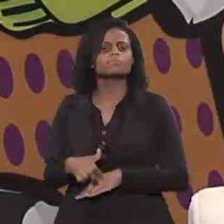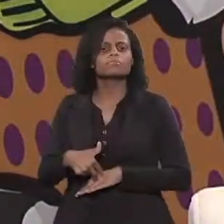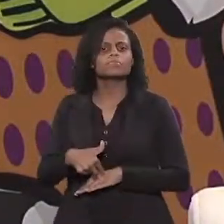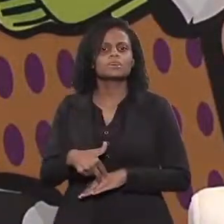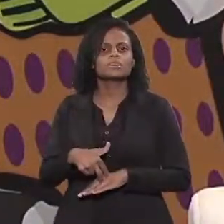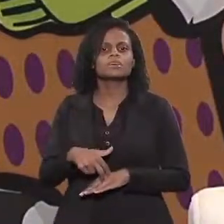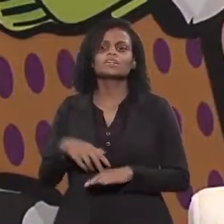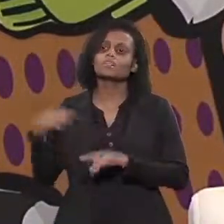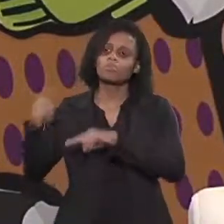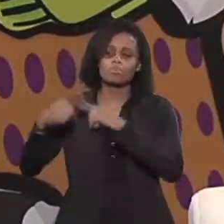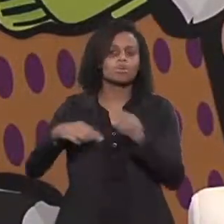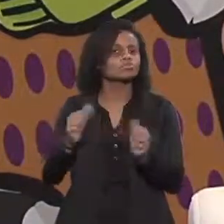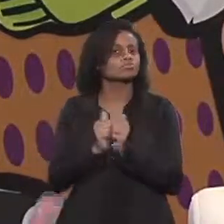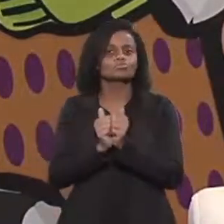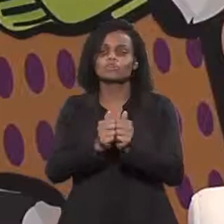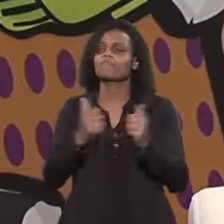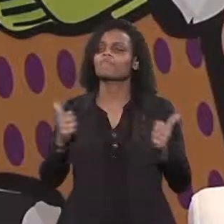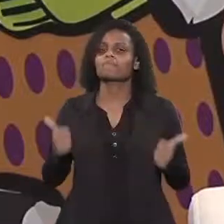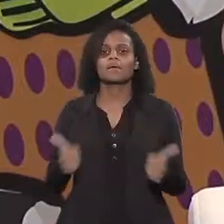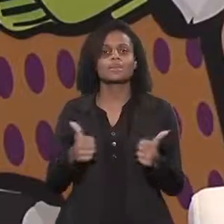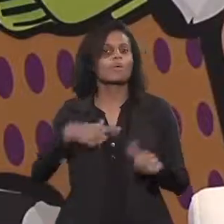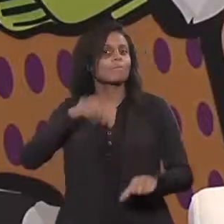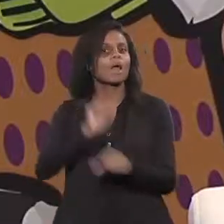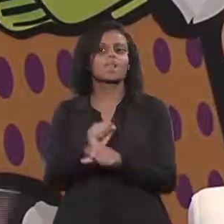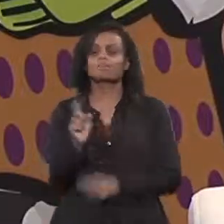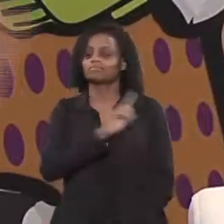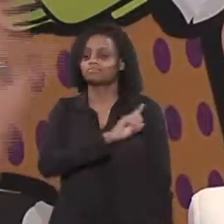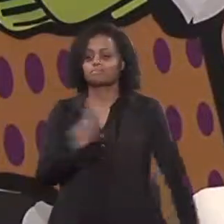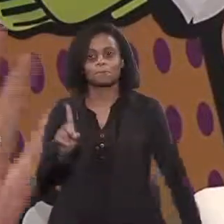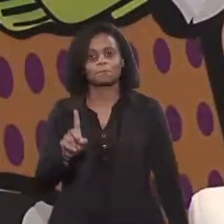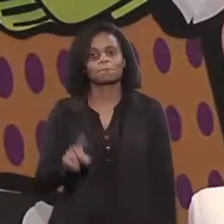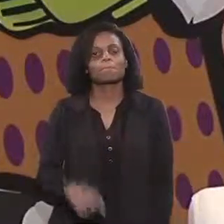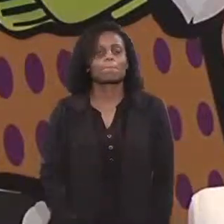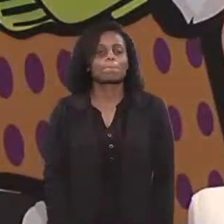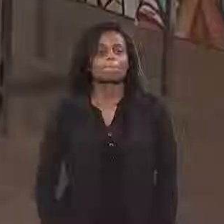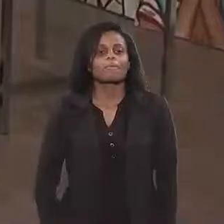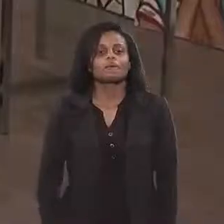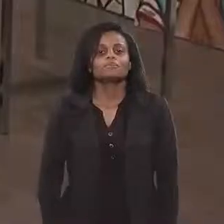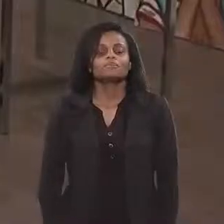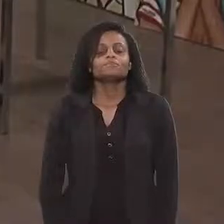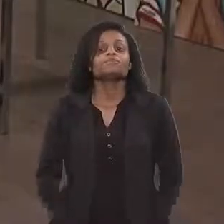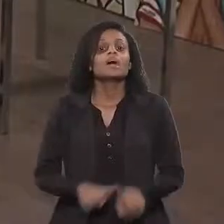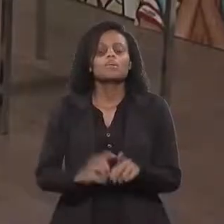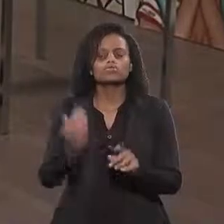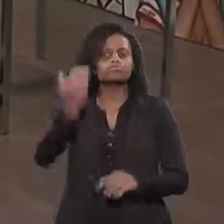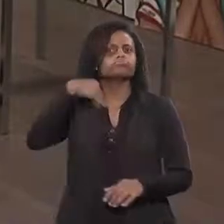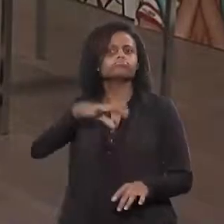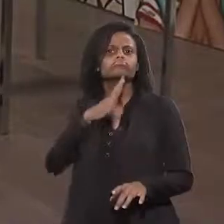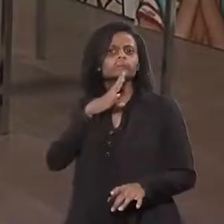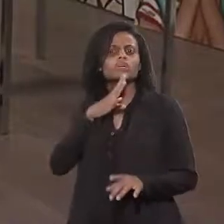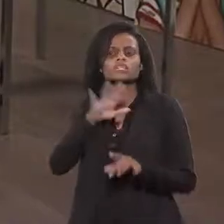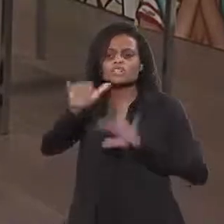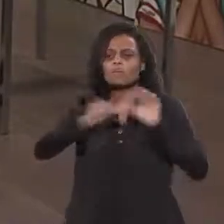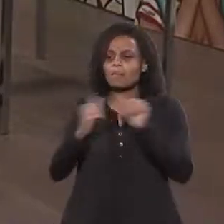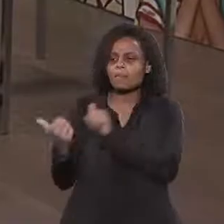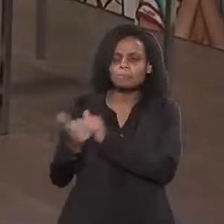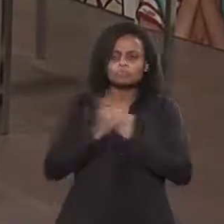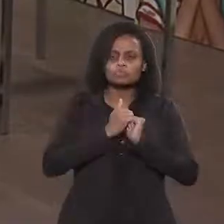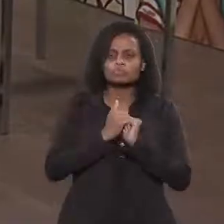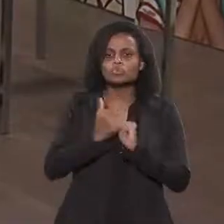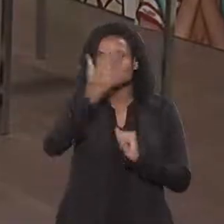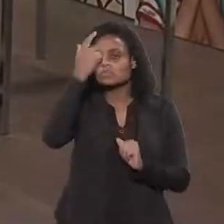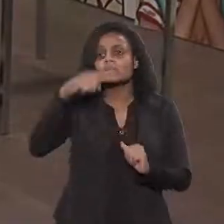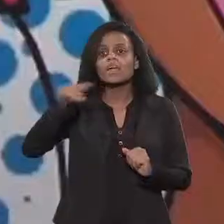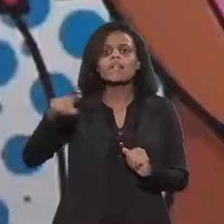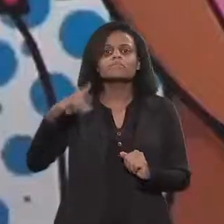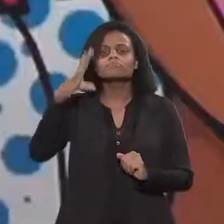de tomar a primeira posição, vem um monte com a gente e a gente não vai parar. A gente tem que se reconhecer, né? E chamar para